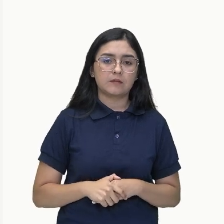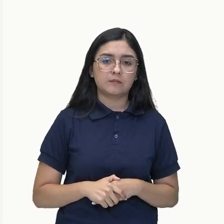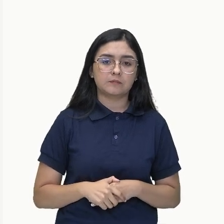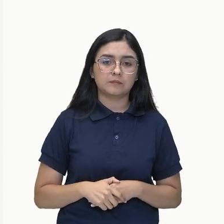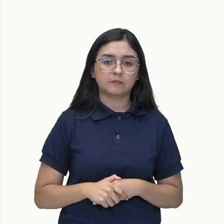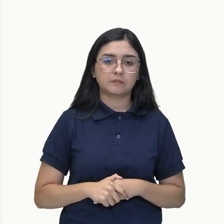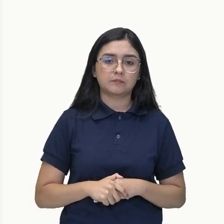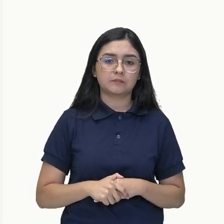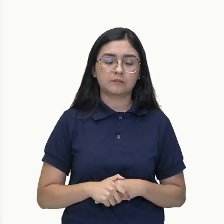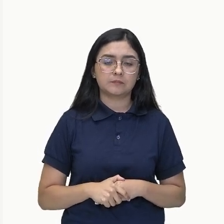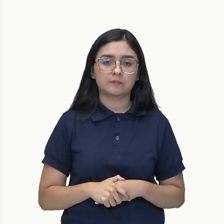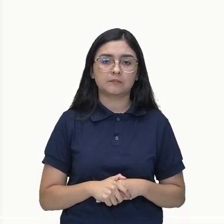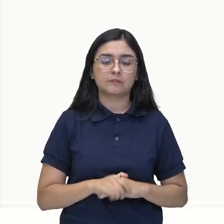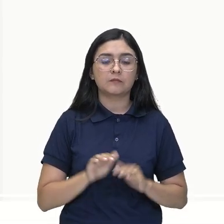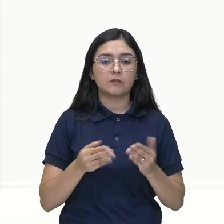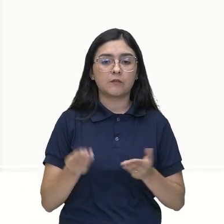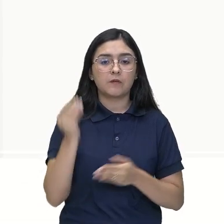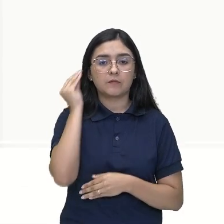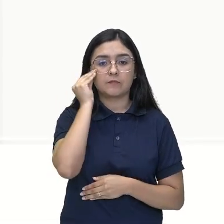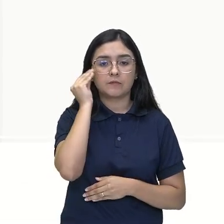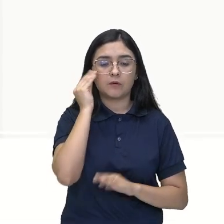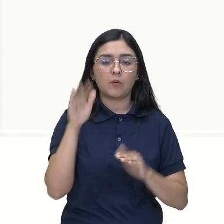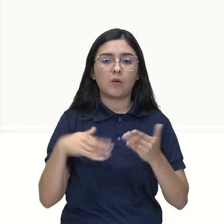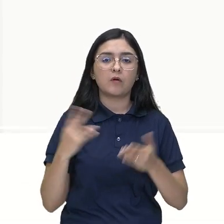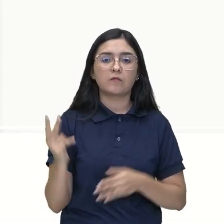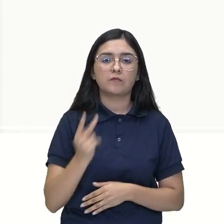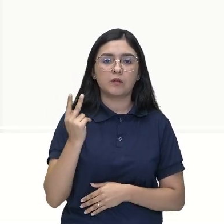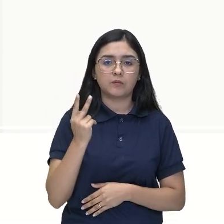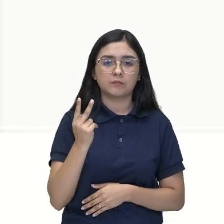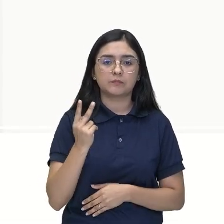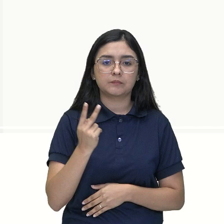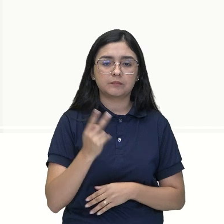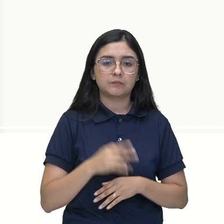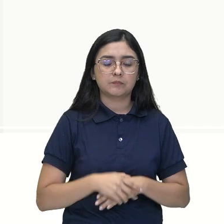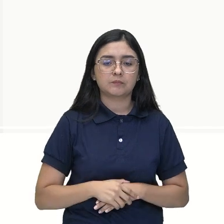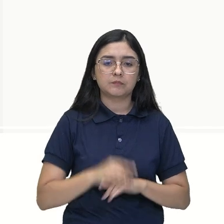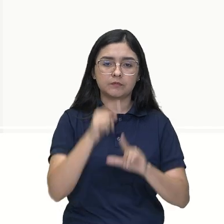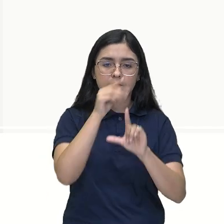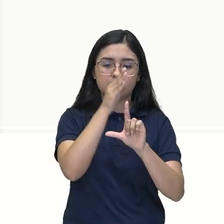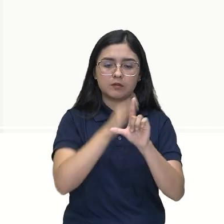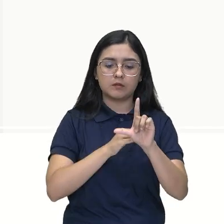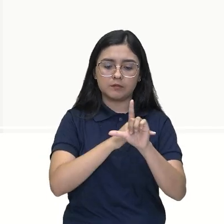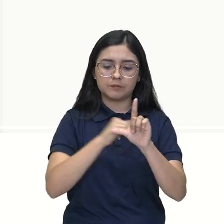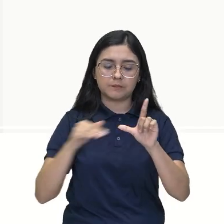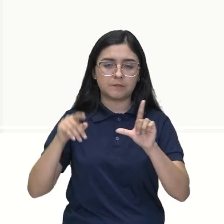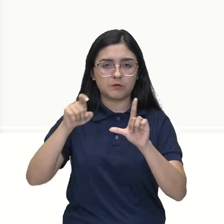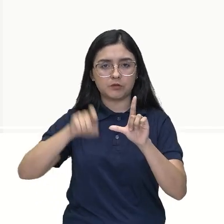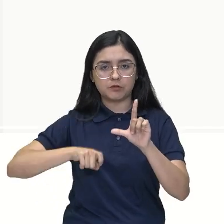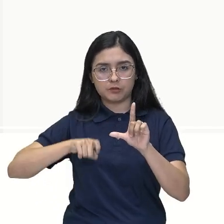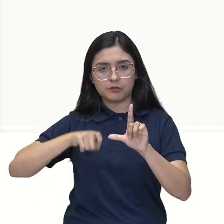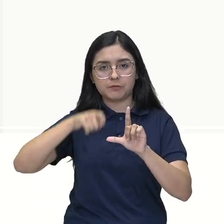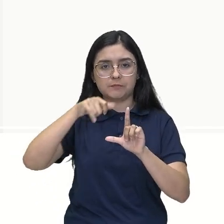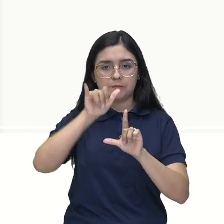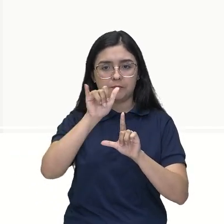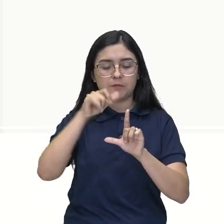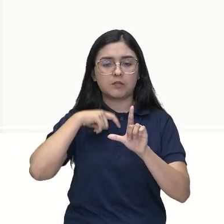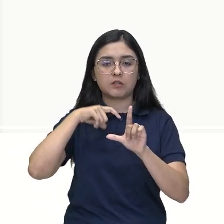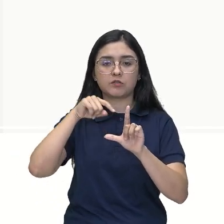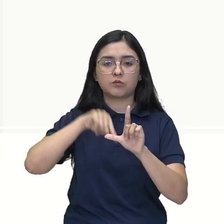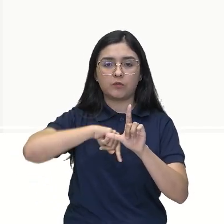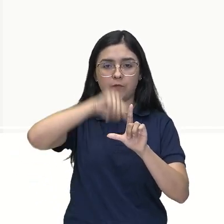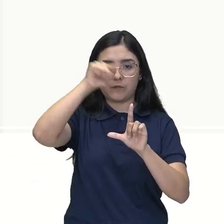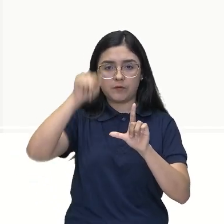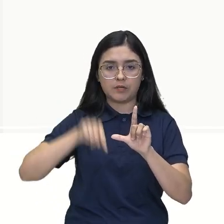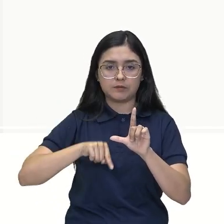Então vamos lá verificar quanto que vale as coordenadas do vértice,